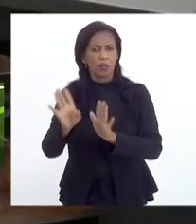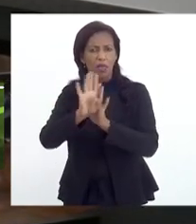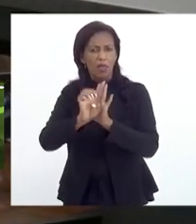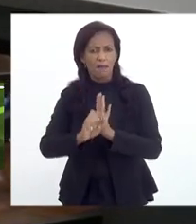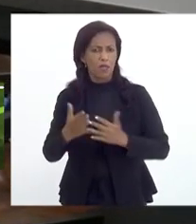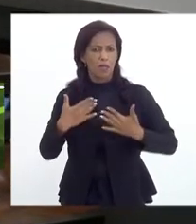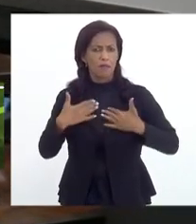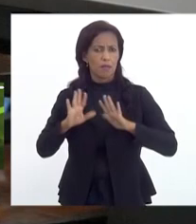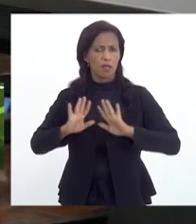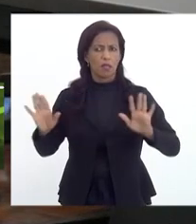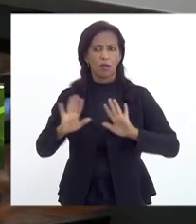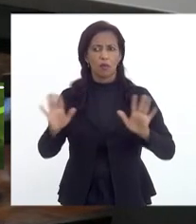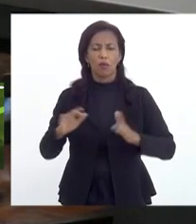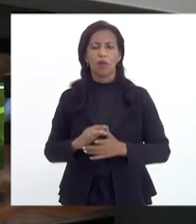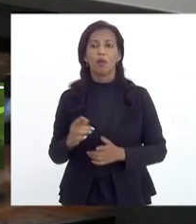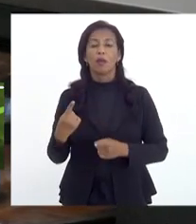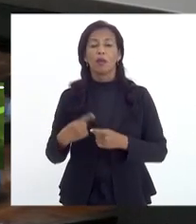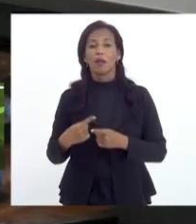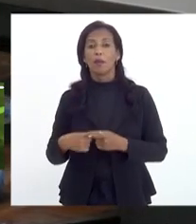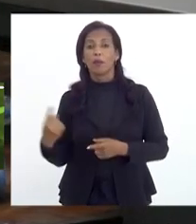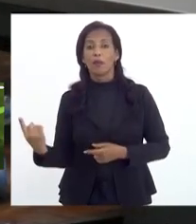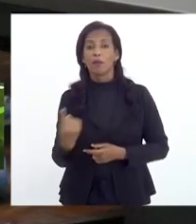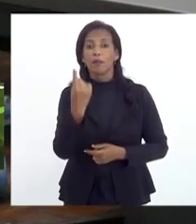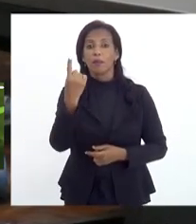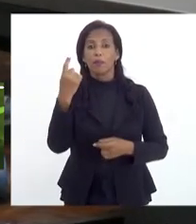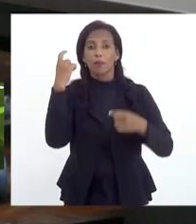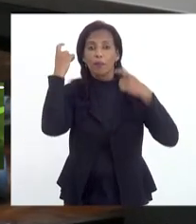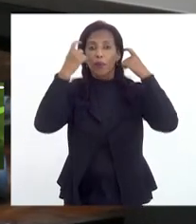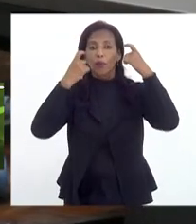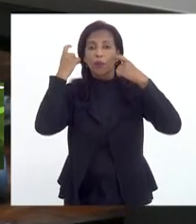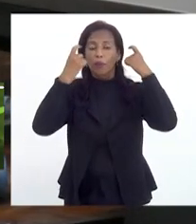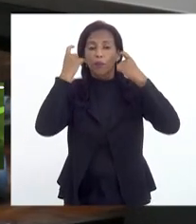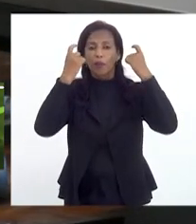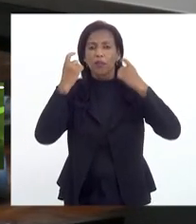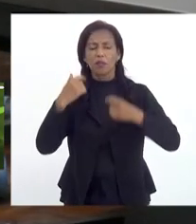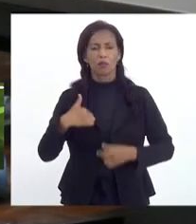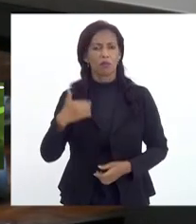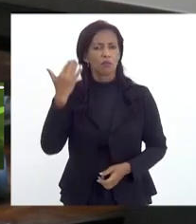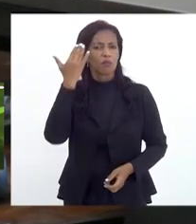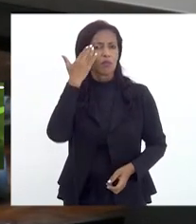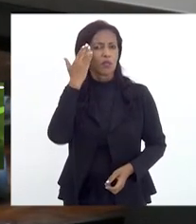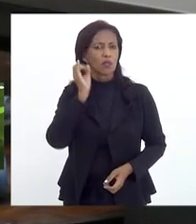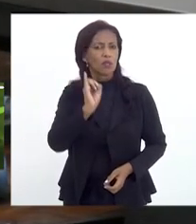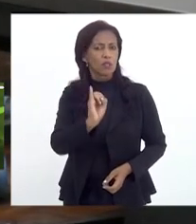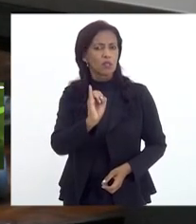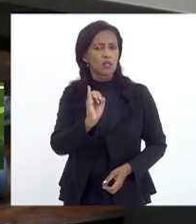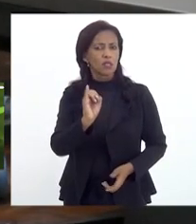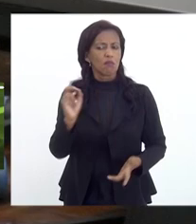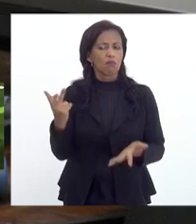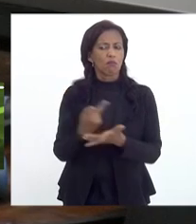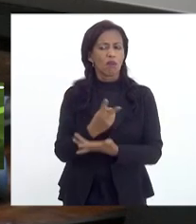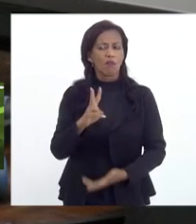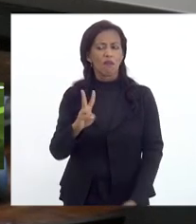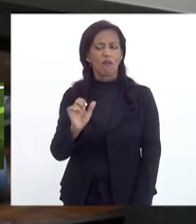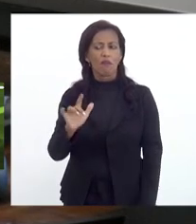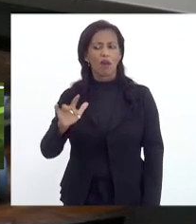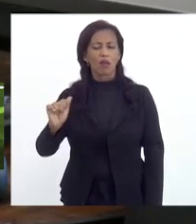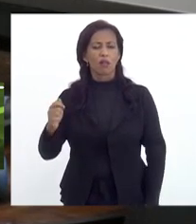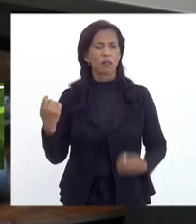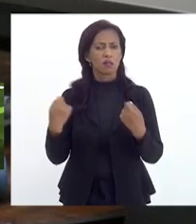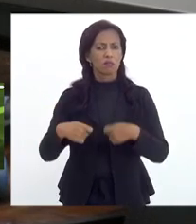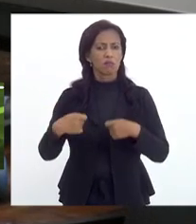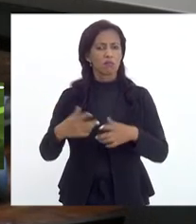Não Deputado Márcio Pacheco É porque A minha única Preocupação É o seguinte Eu entendo Que se houver Vacância Não tem